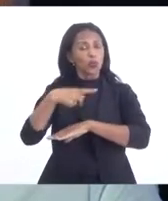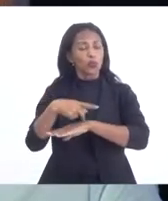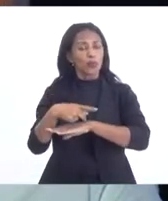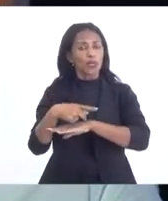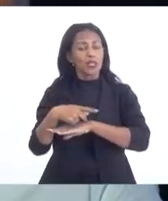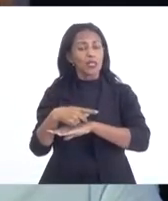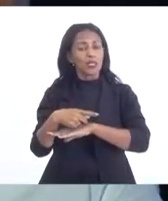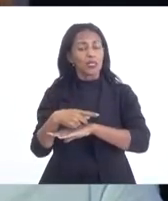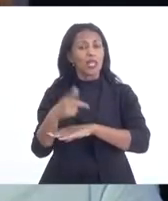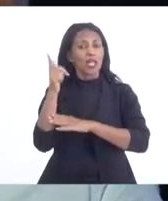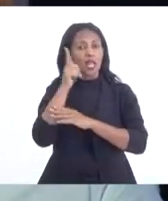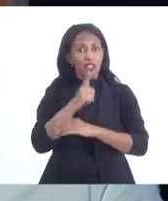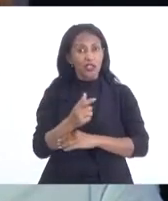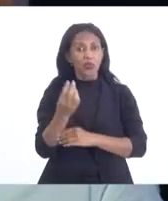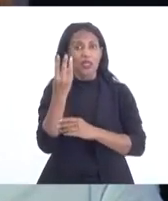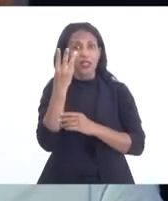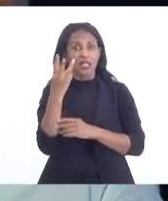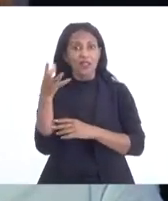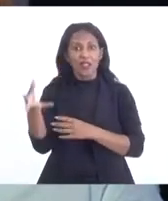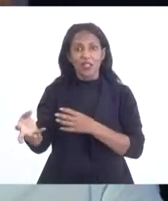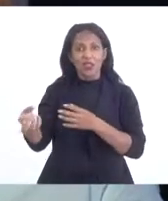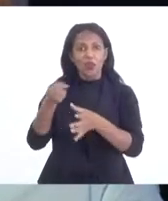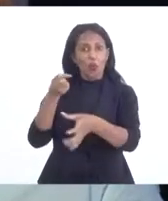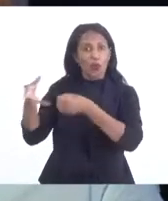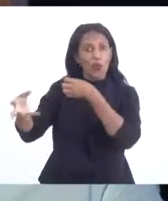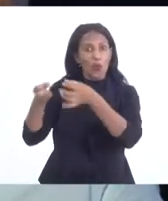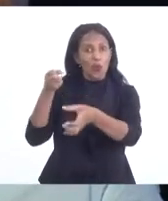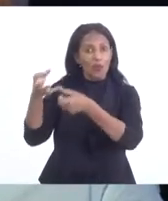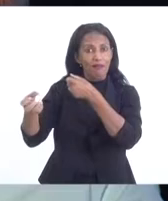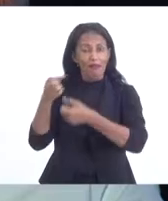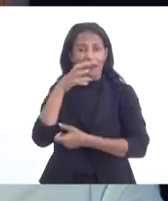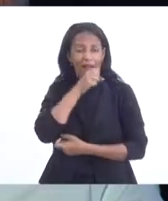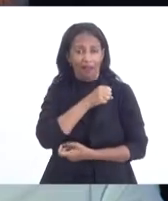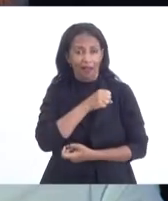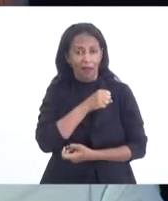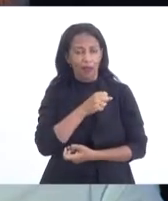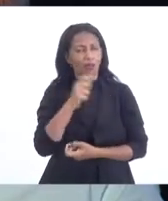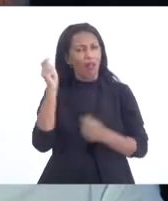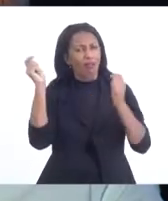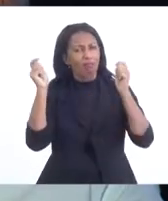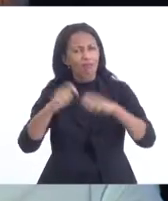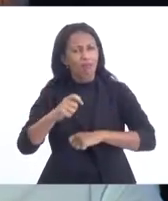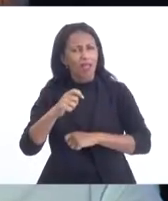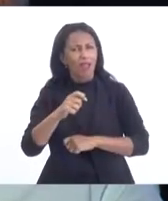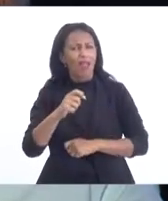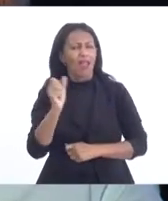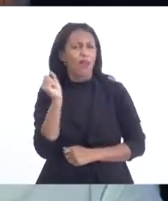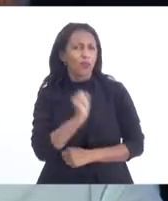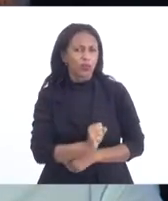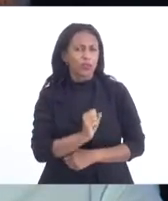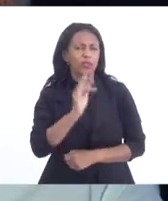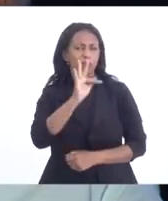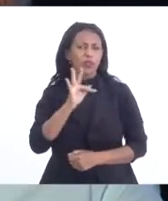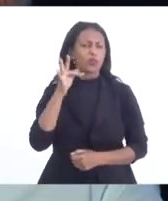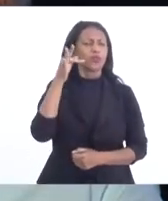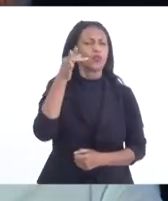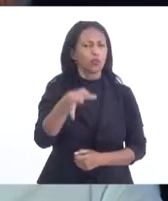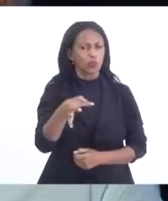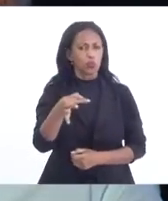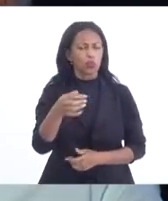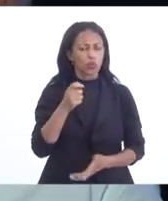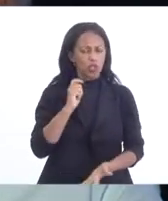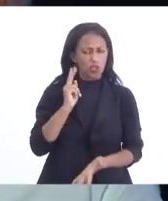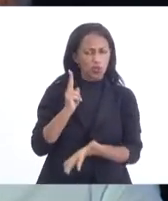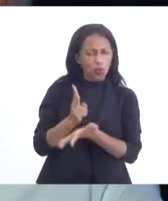3 safras, que é um absurdo. Só que, veja, é possível que no futuro, e se a gente